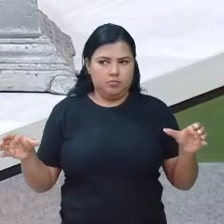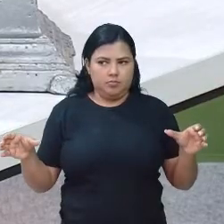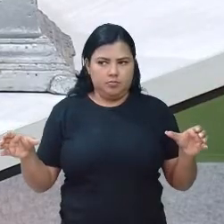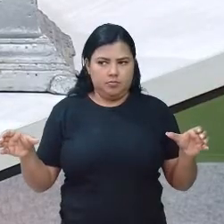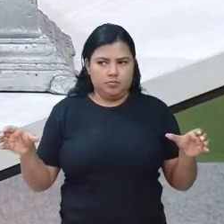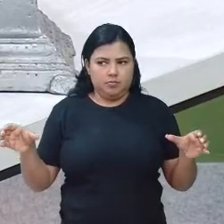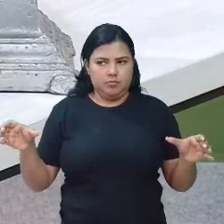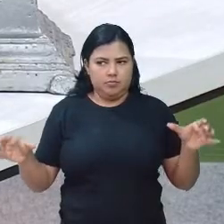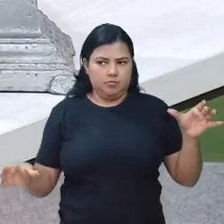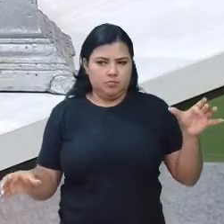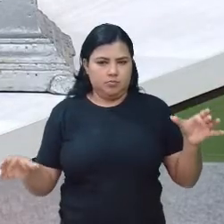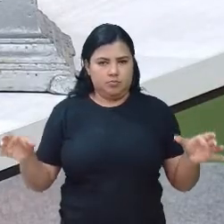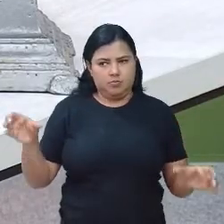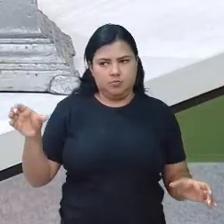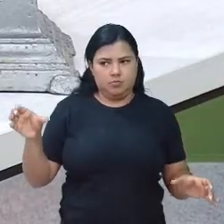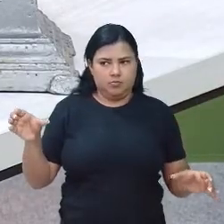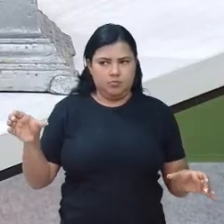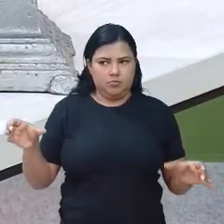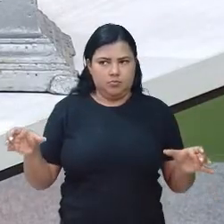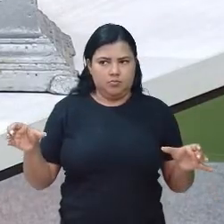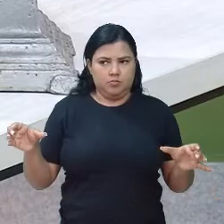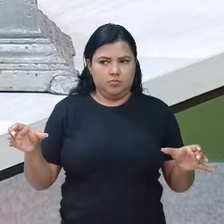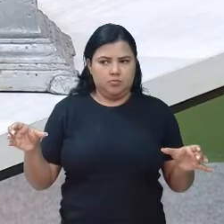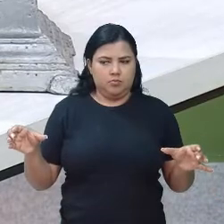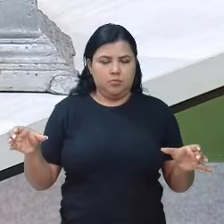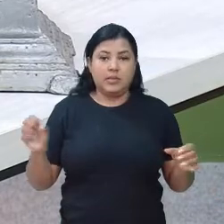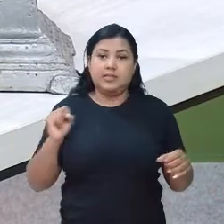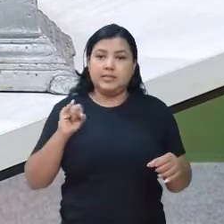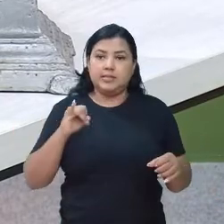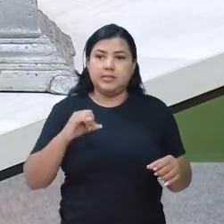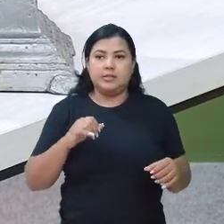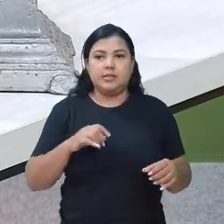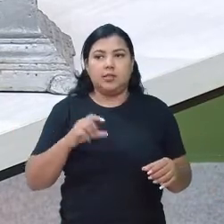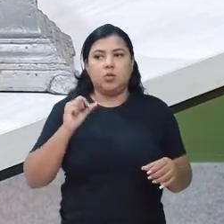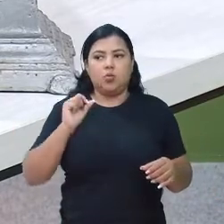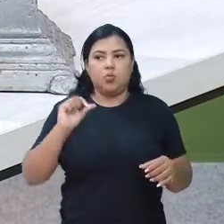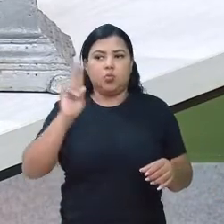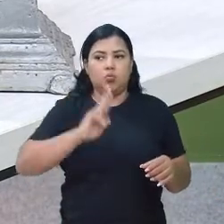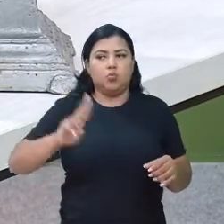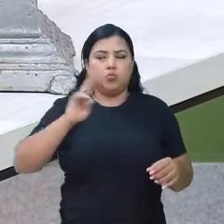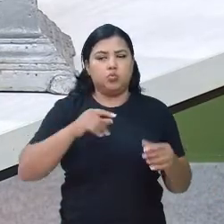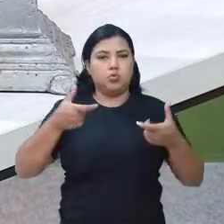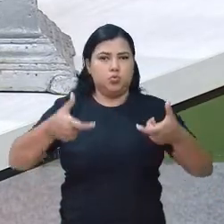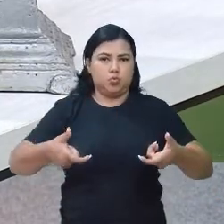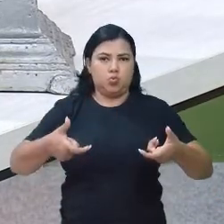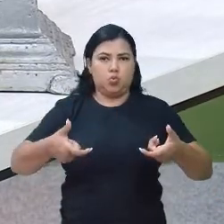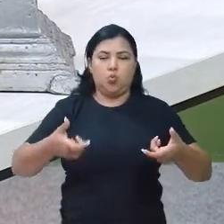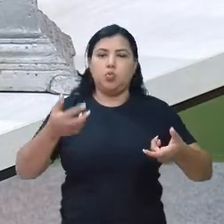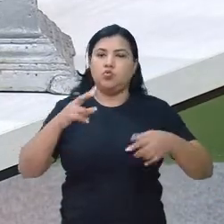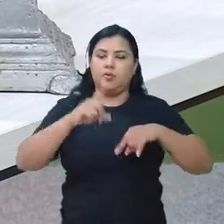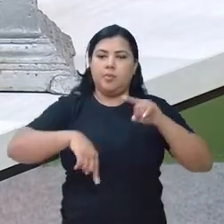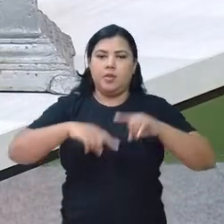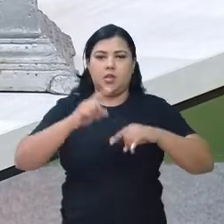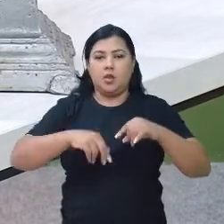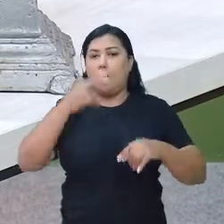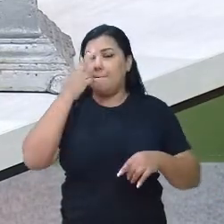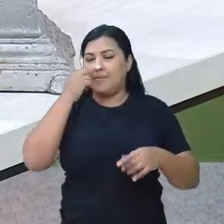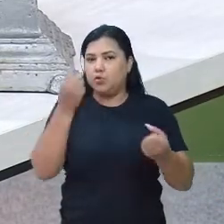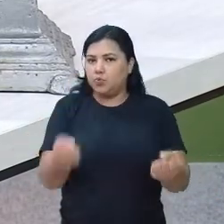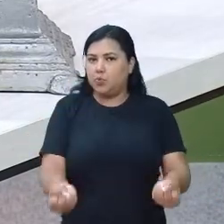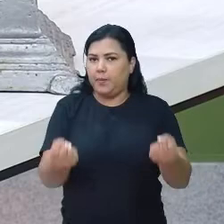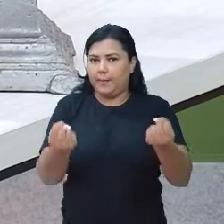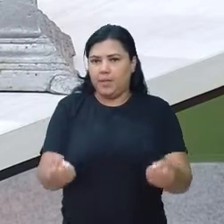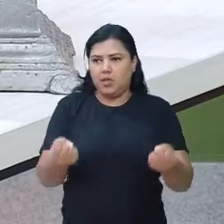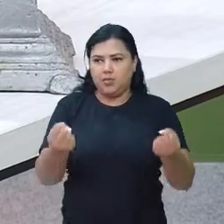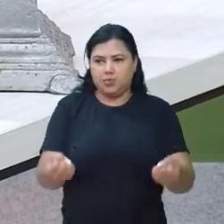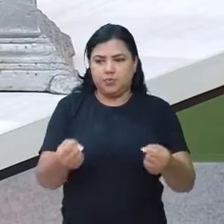que o equilíbrio entre essa balança é estabelecido simplesmente porque eu tenho dois objetos do mesmo peso em